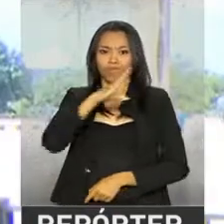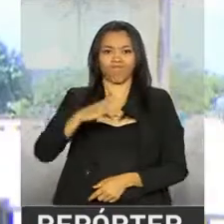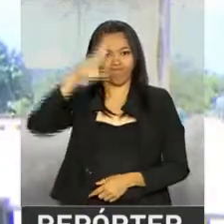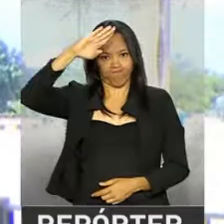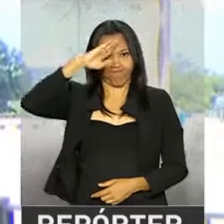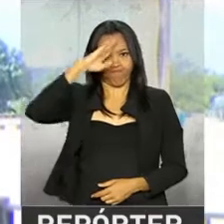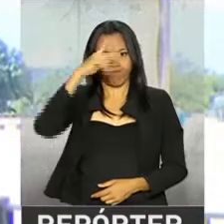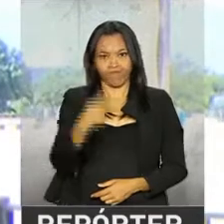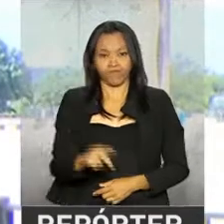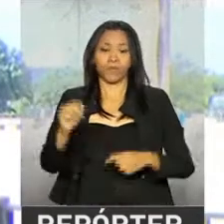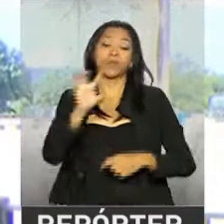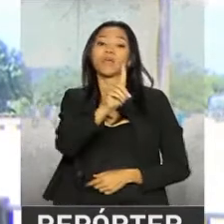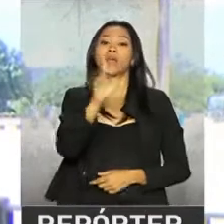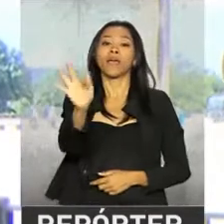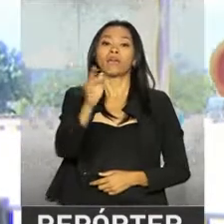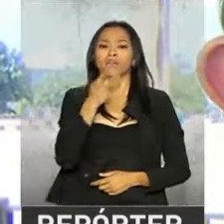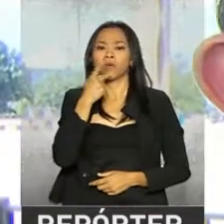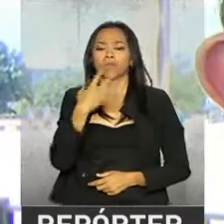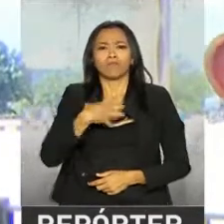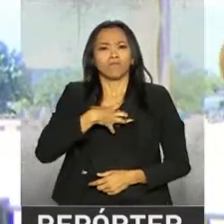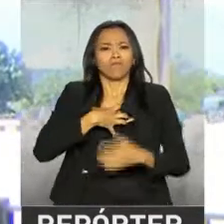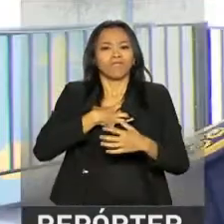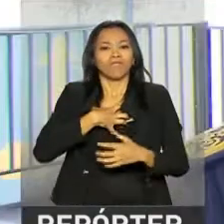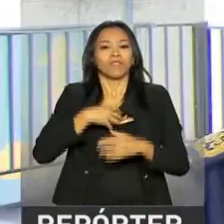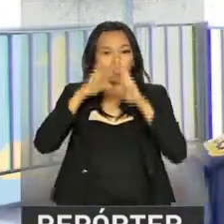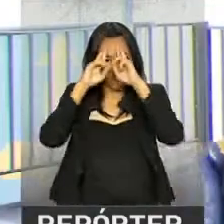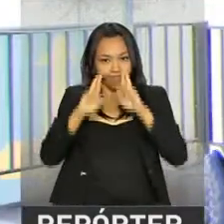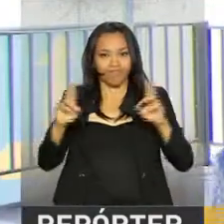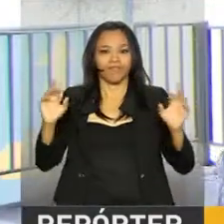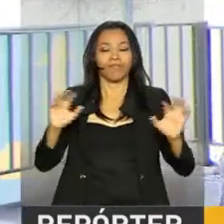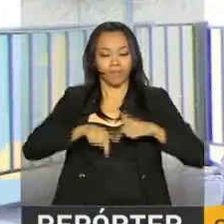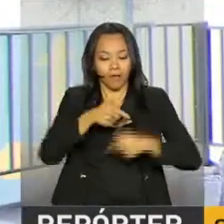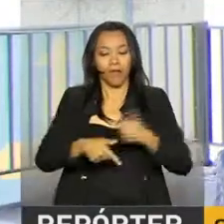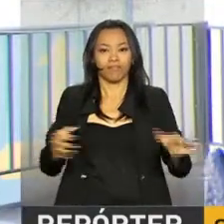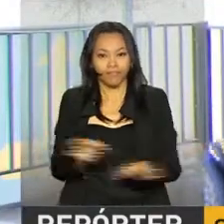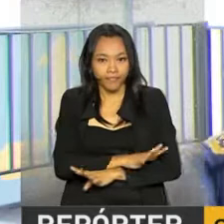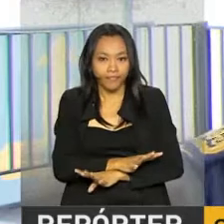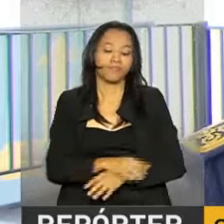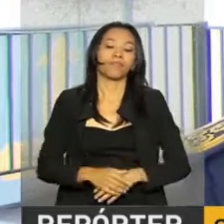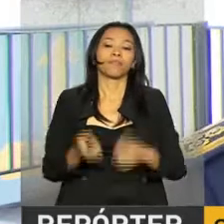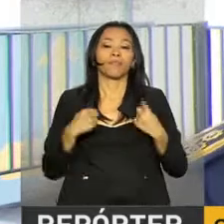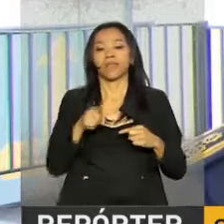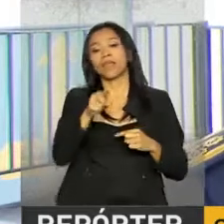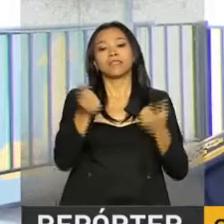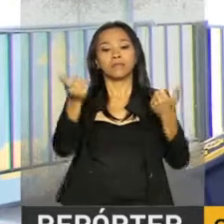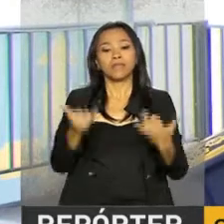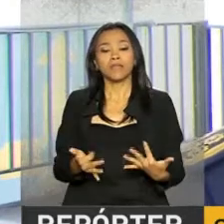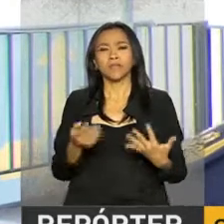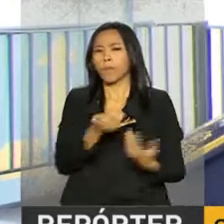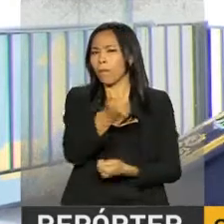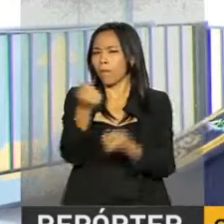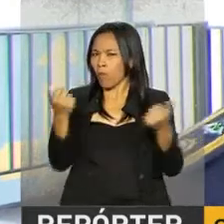do Distrito Federal, falou do sentimento de dever cumprido. É importante que a gente mencione que poucos